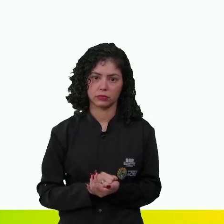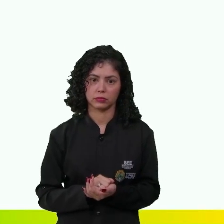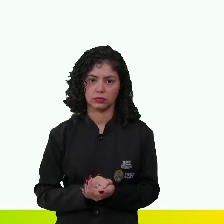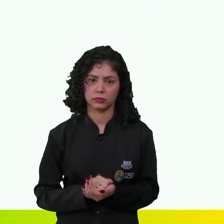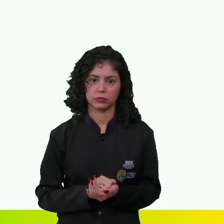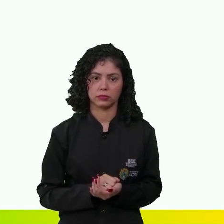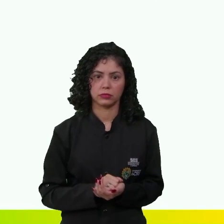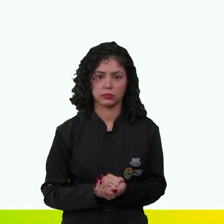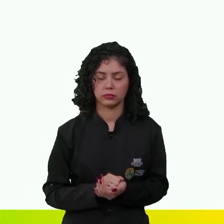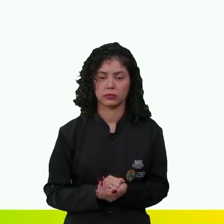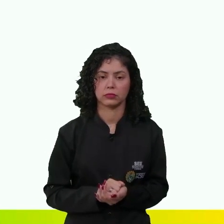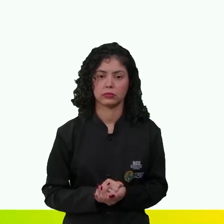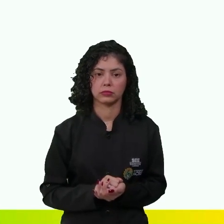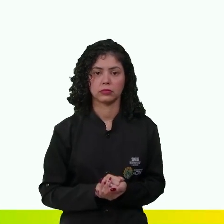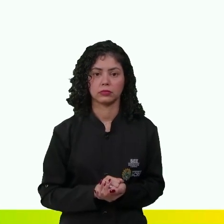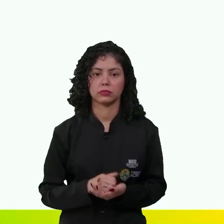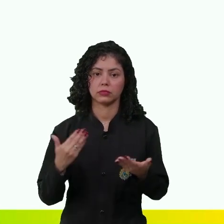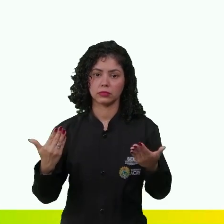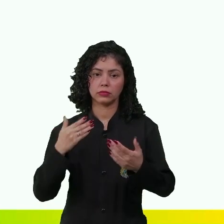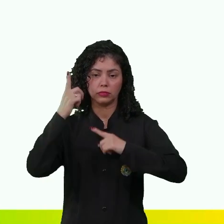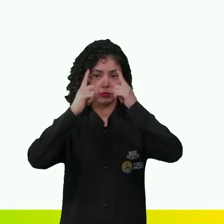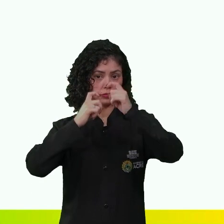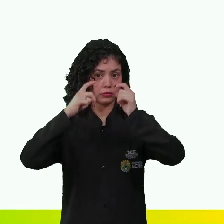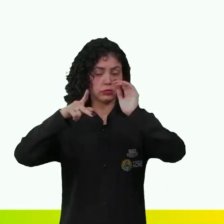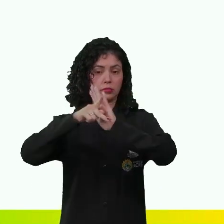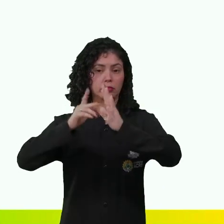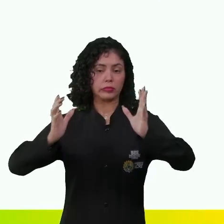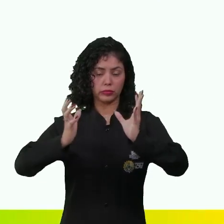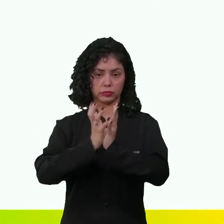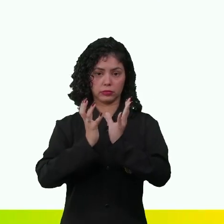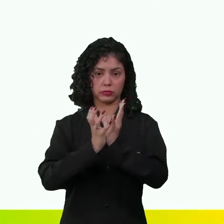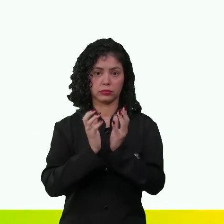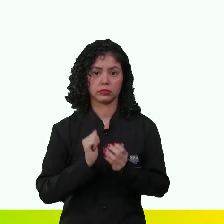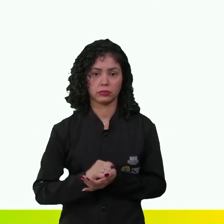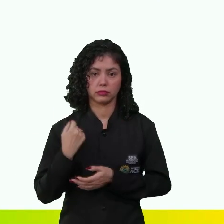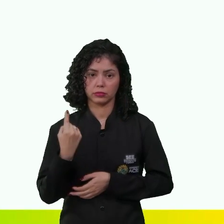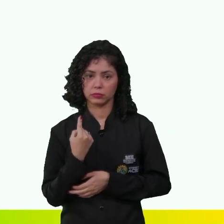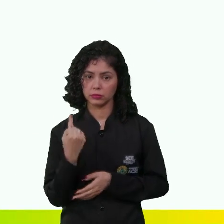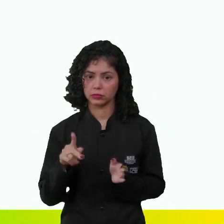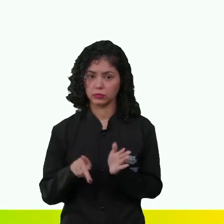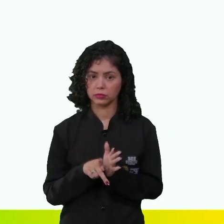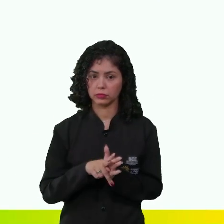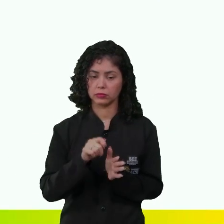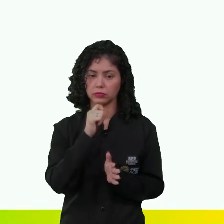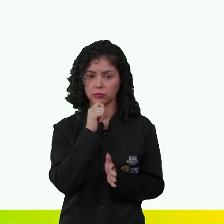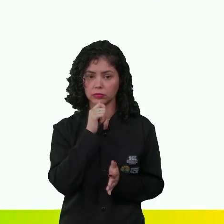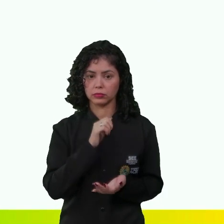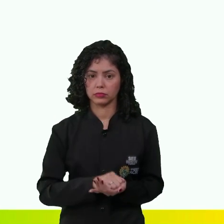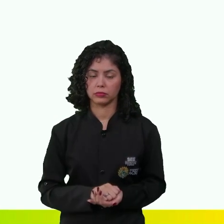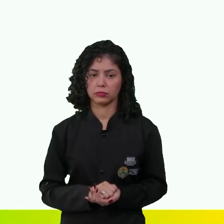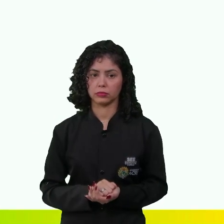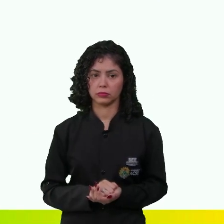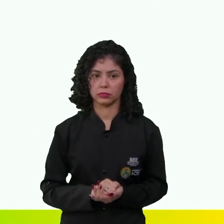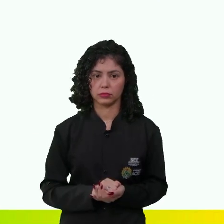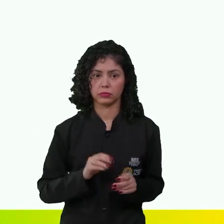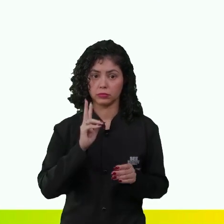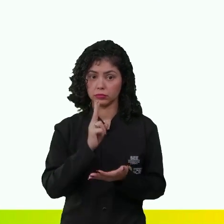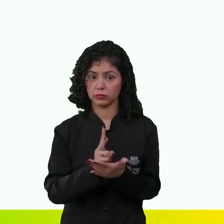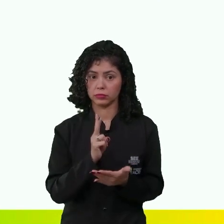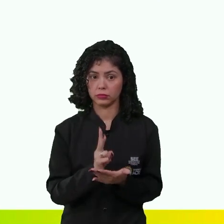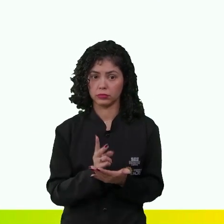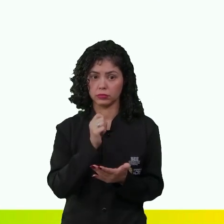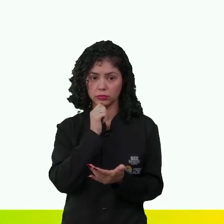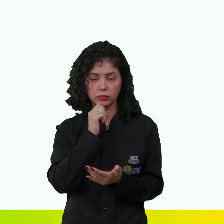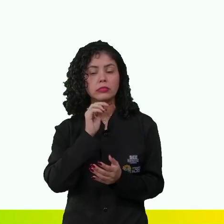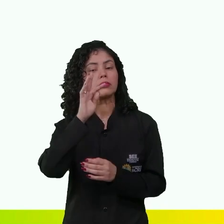ó, contemporânea, é expressão, é coletivo, o indivíduo, os indígenas aqui, sempre nesse contexto